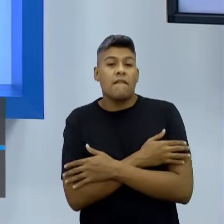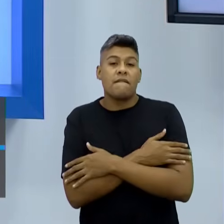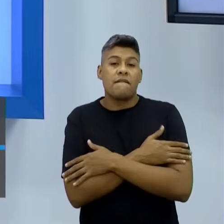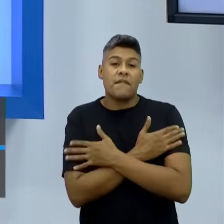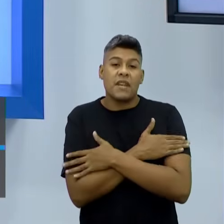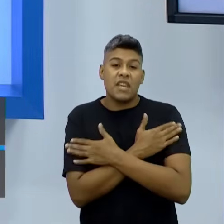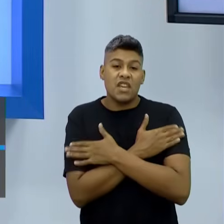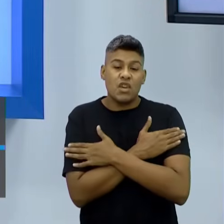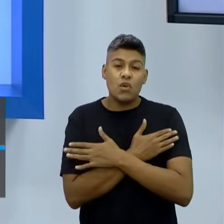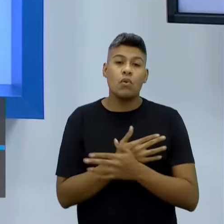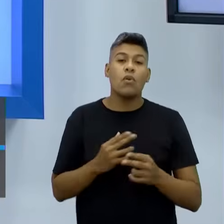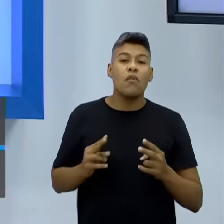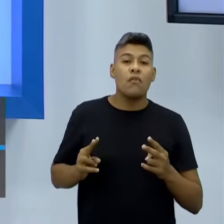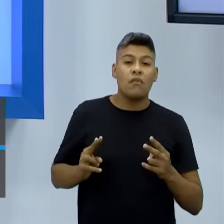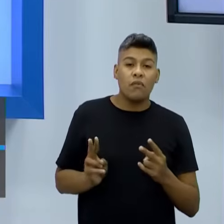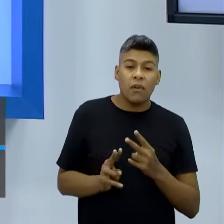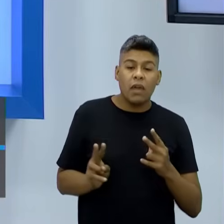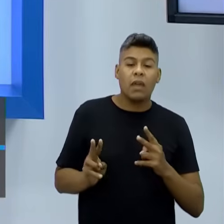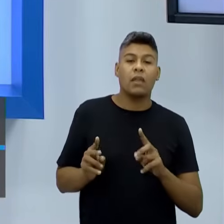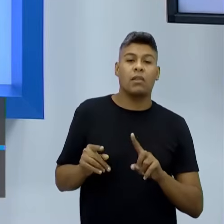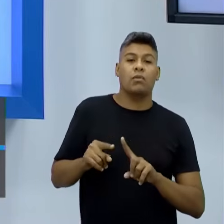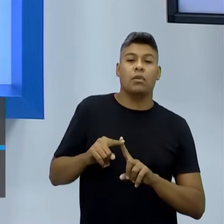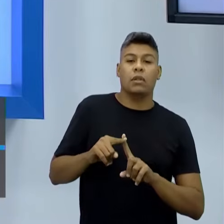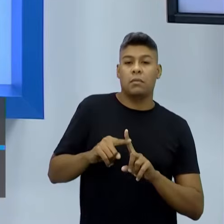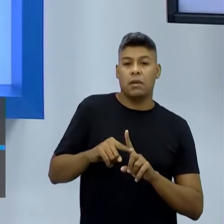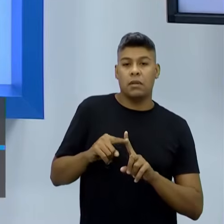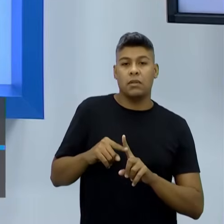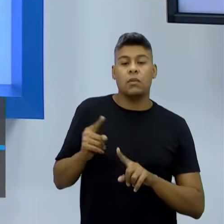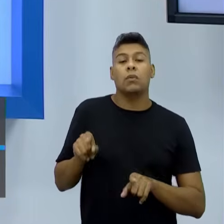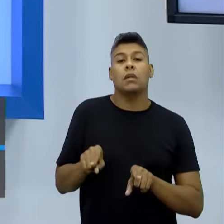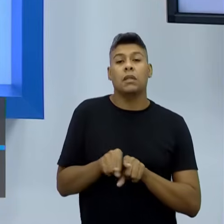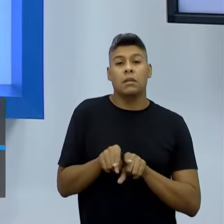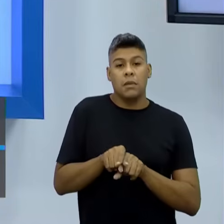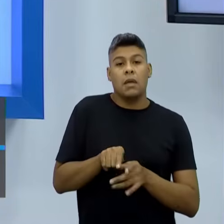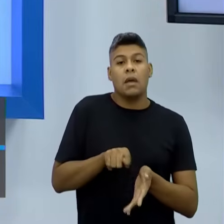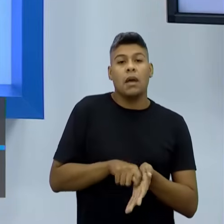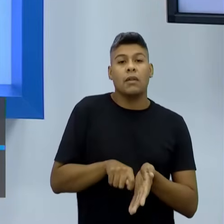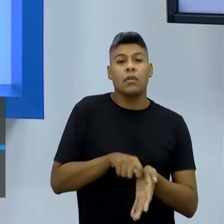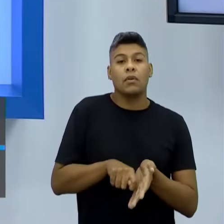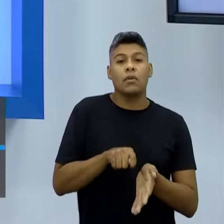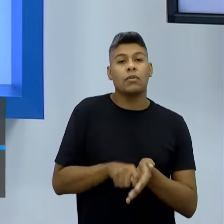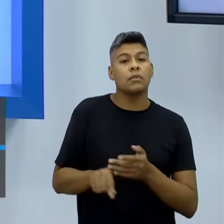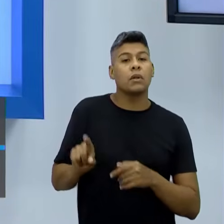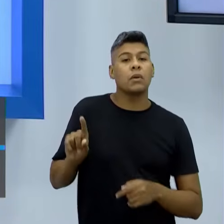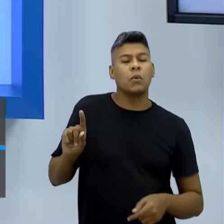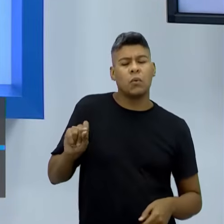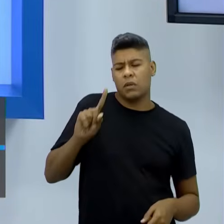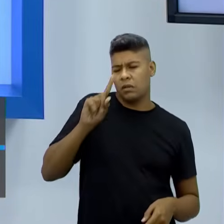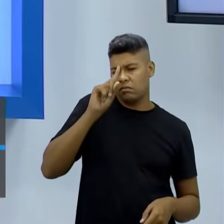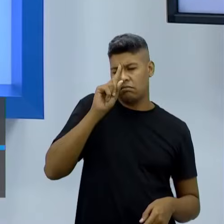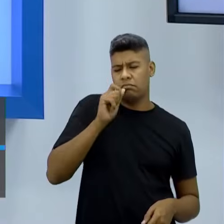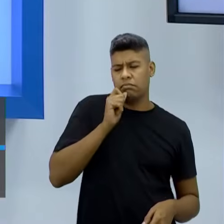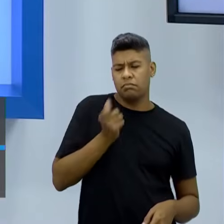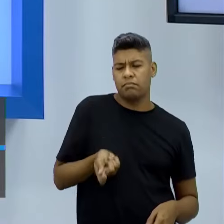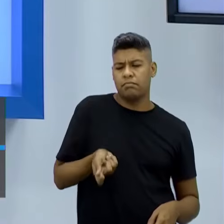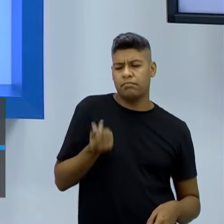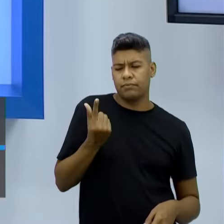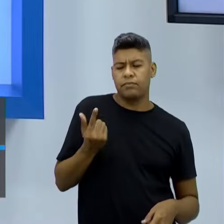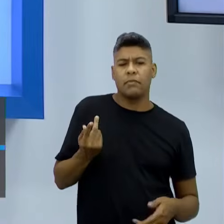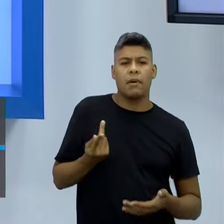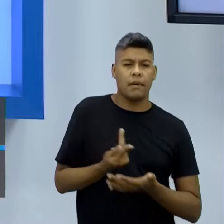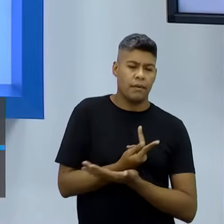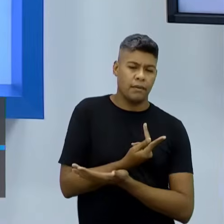de ventos, temperatura, e também eles anotavam o que de estranho, né, acontecia